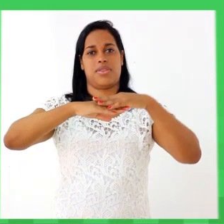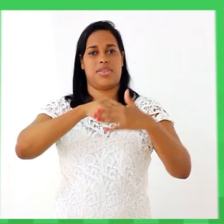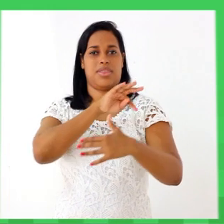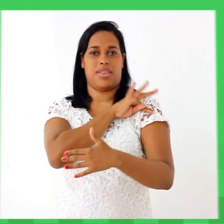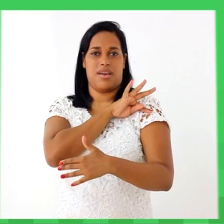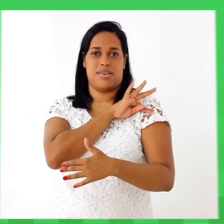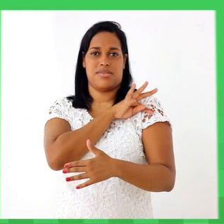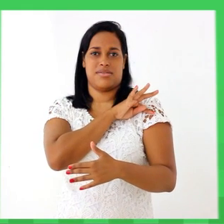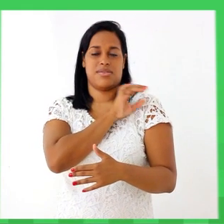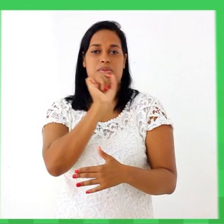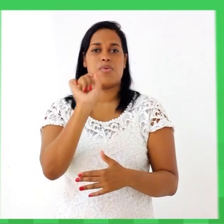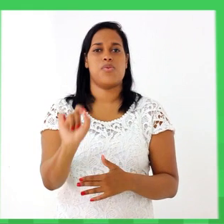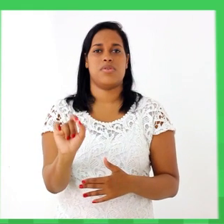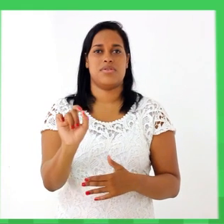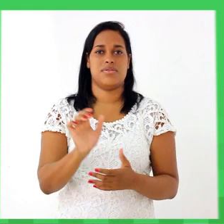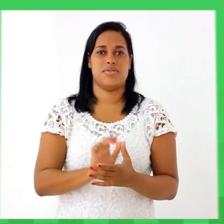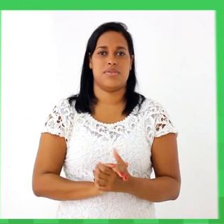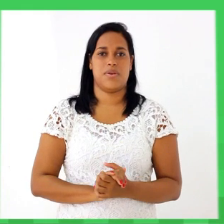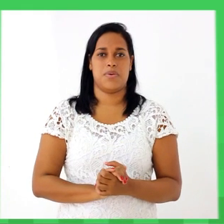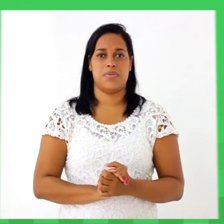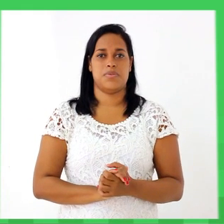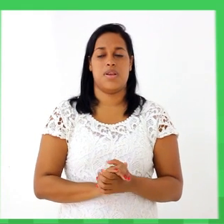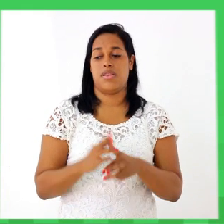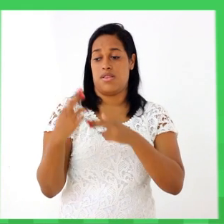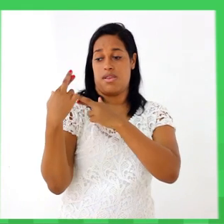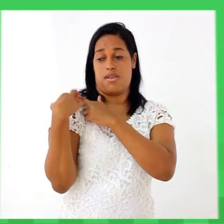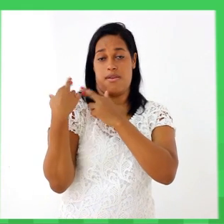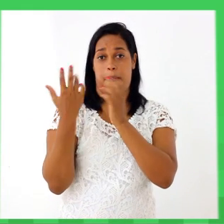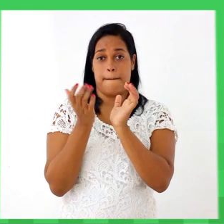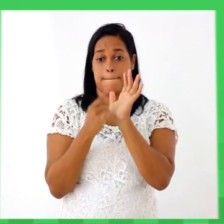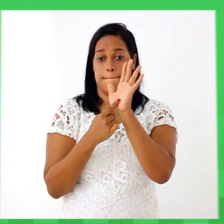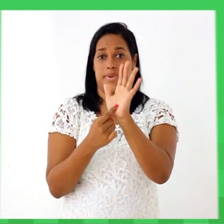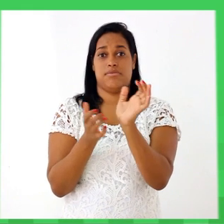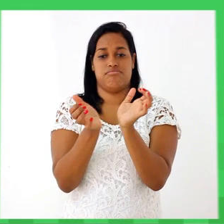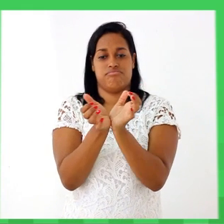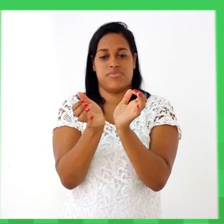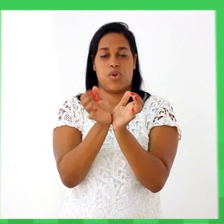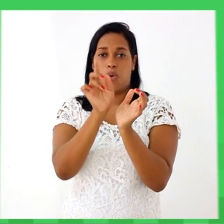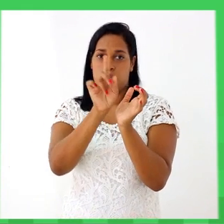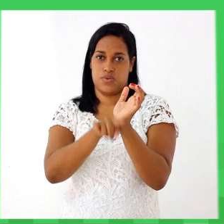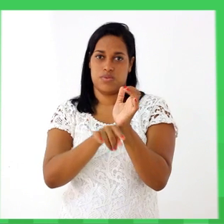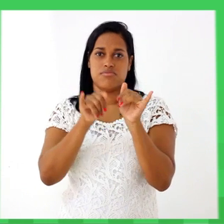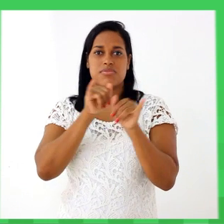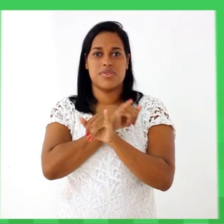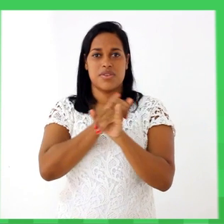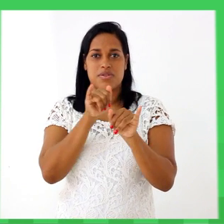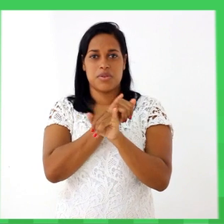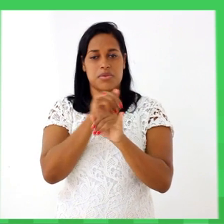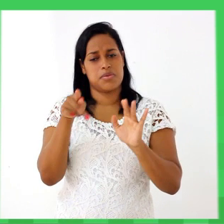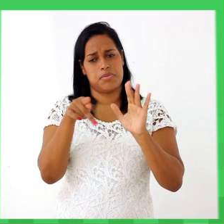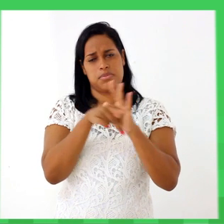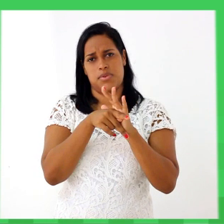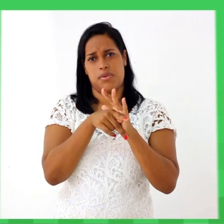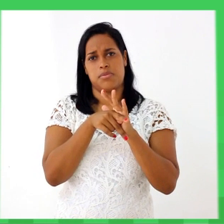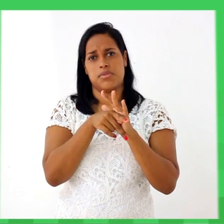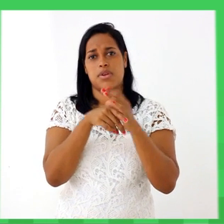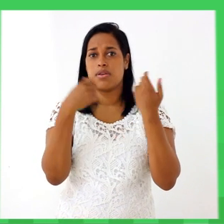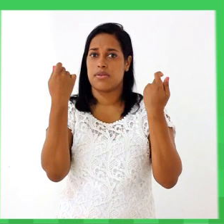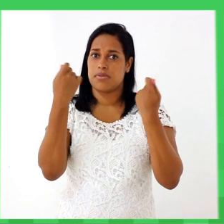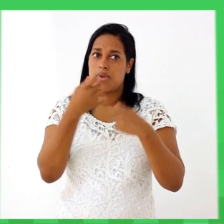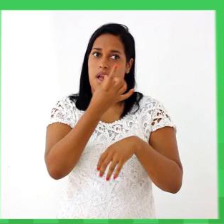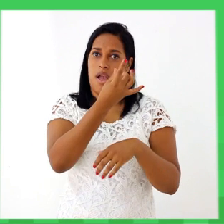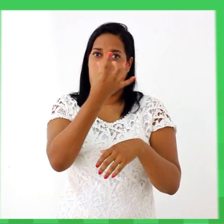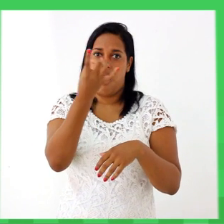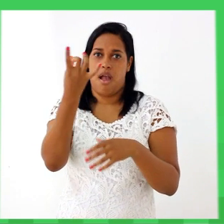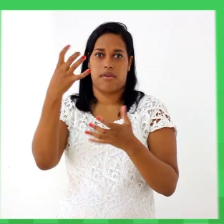atributos? A entidade é representada por um conjunto de atributos, então os atributos são propriedades que descrevem cada membro